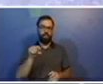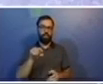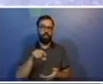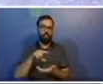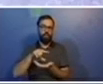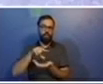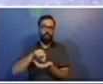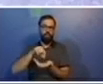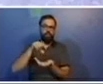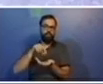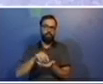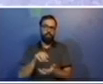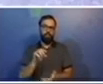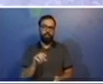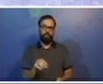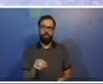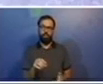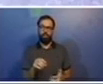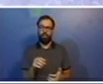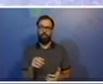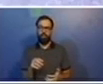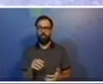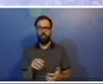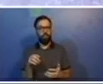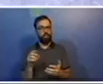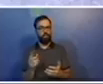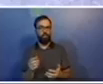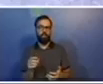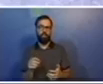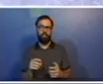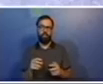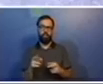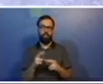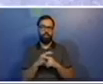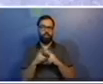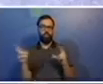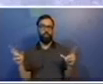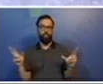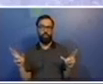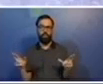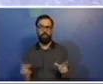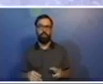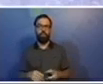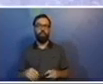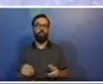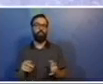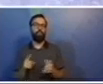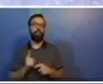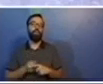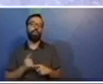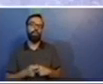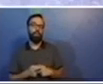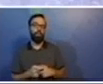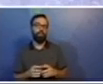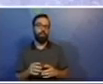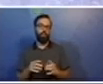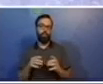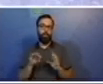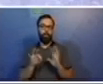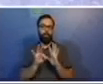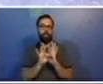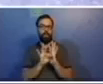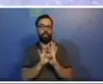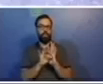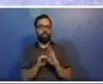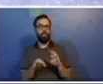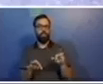nua. Nua no sentido de não ter um fruto ao seu redor. Bom, como eu disse, são florestas